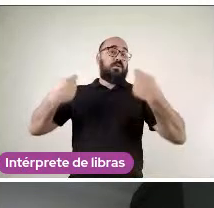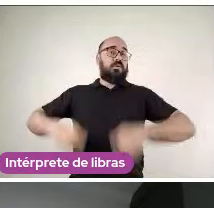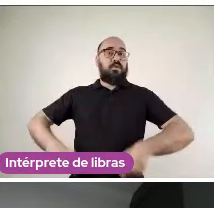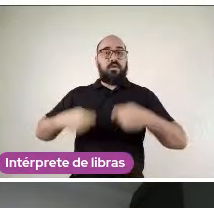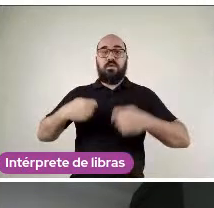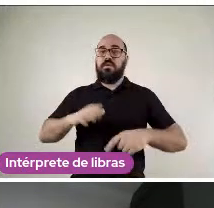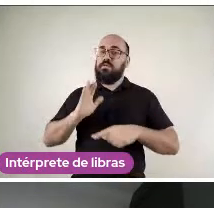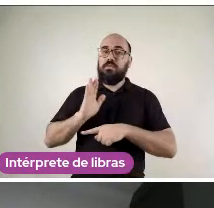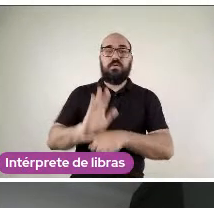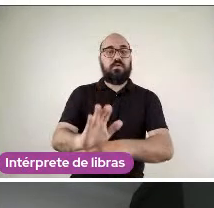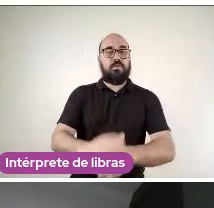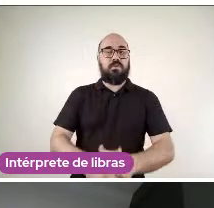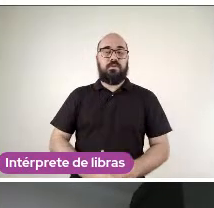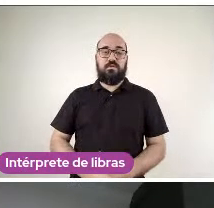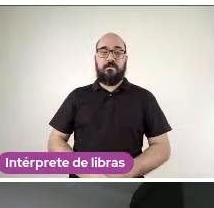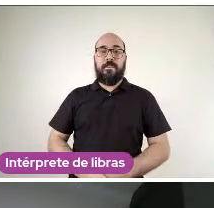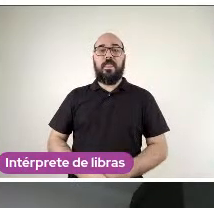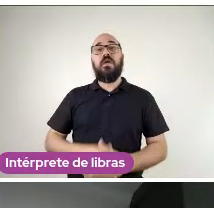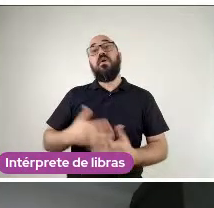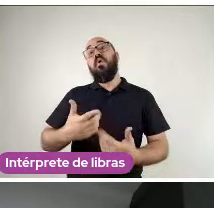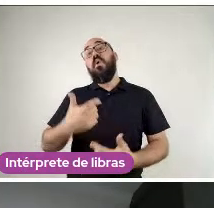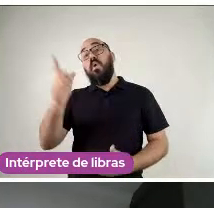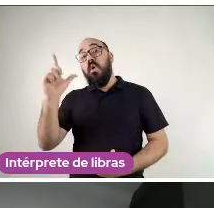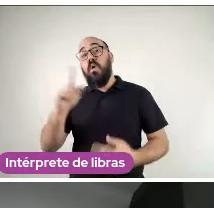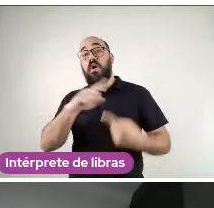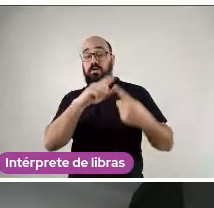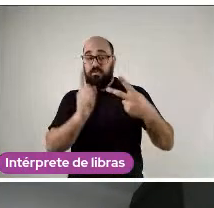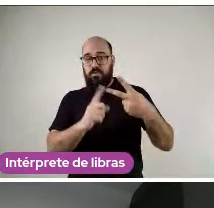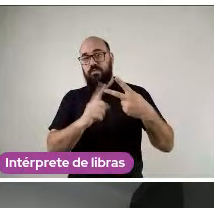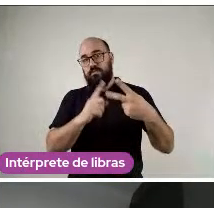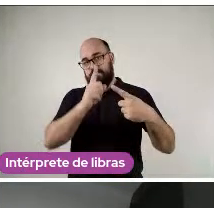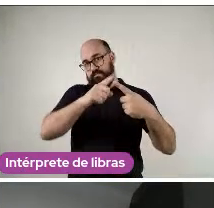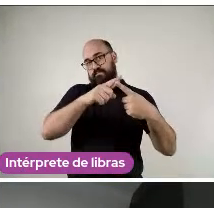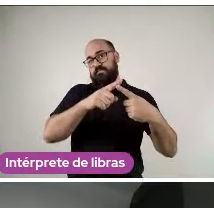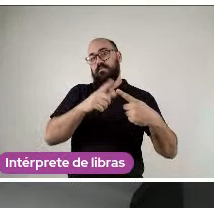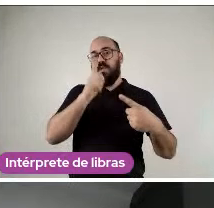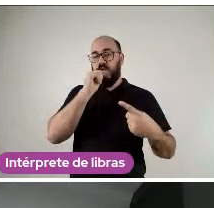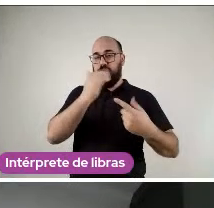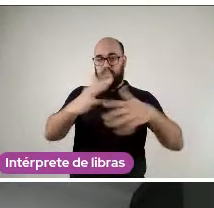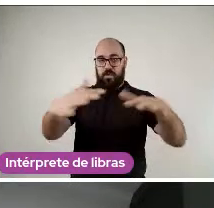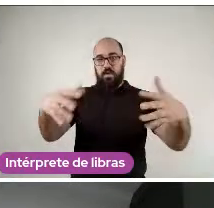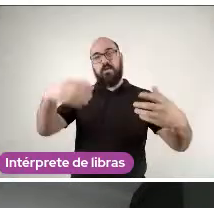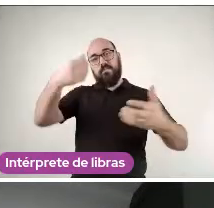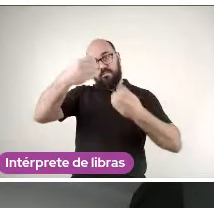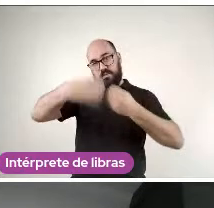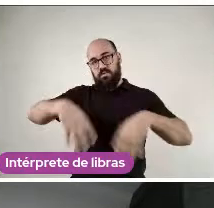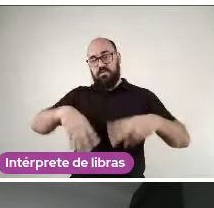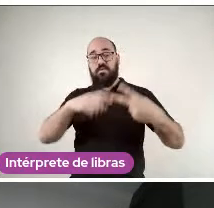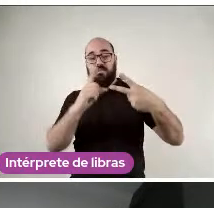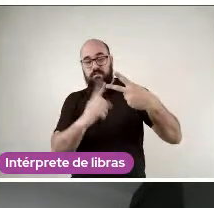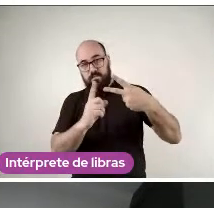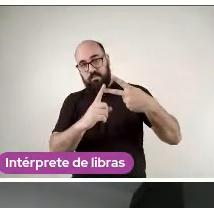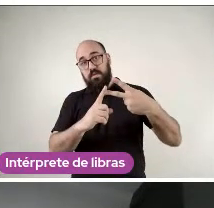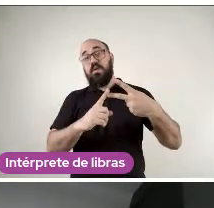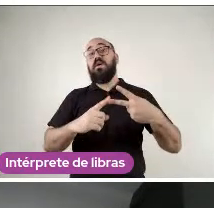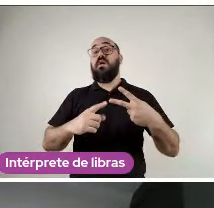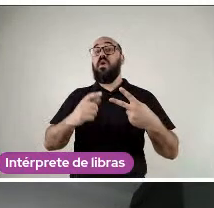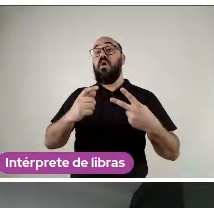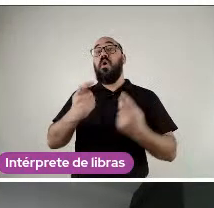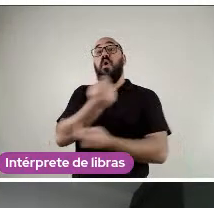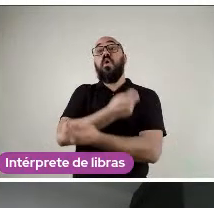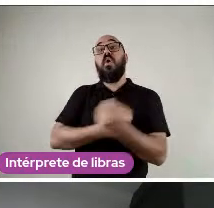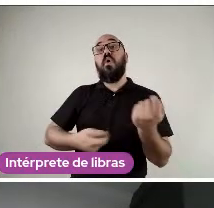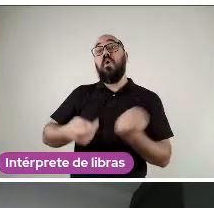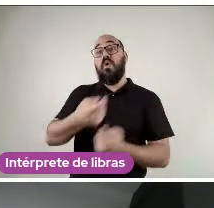aspecto foi o aspecto econômico. Afinal de contas, como já foi dito aqui, o oceano é a solução, não é o